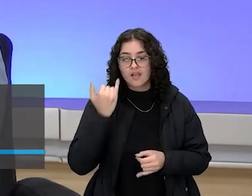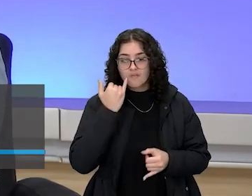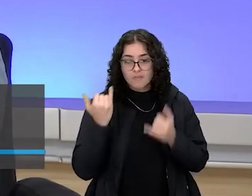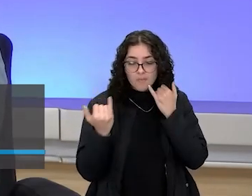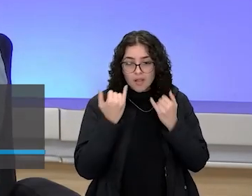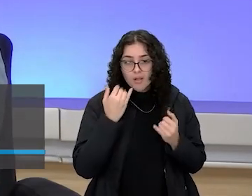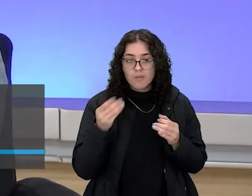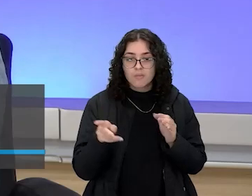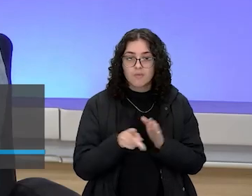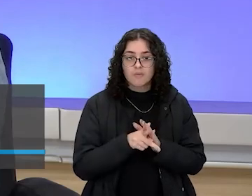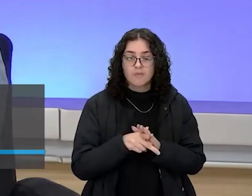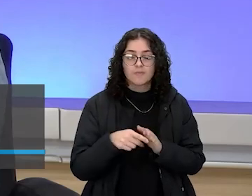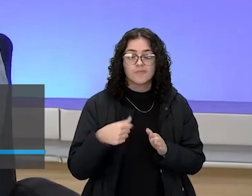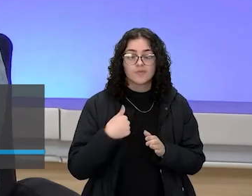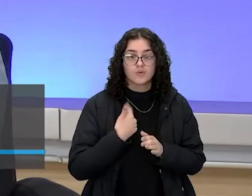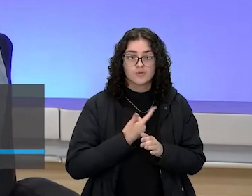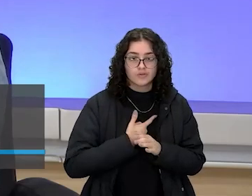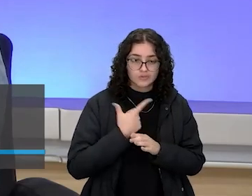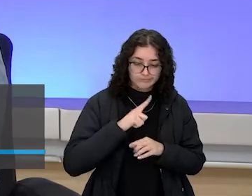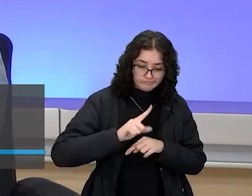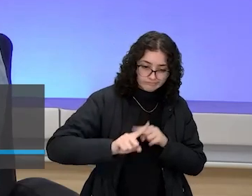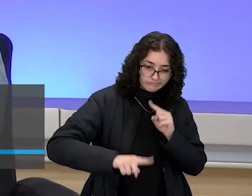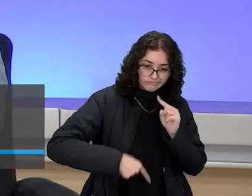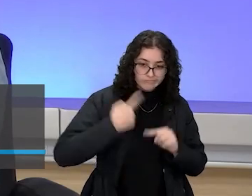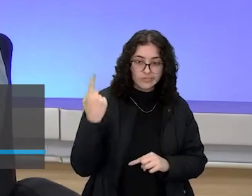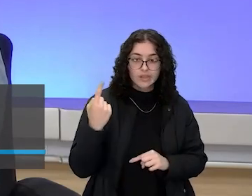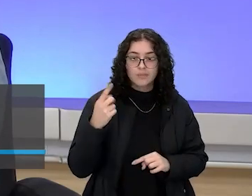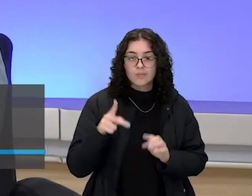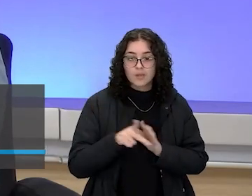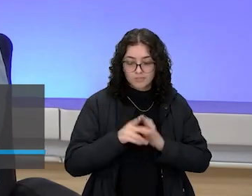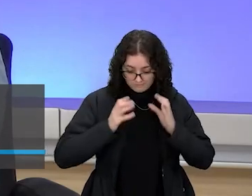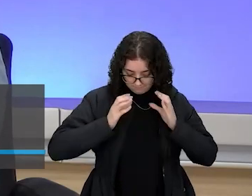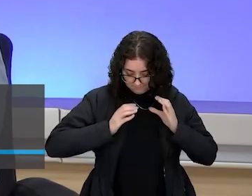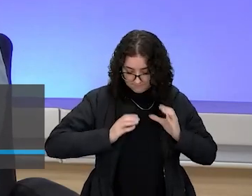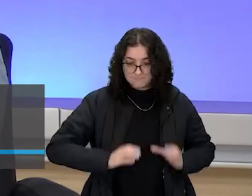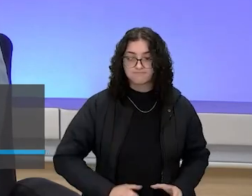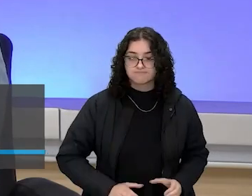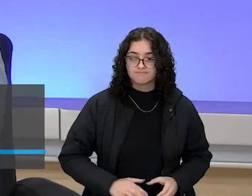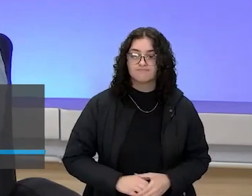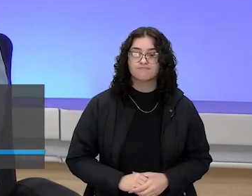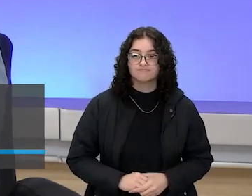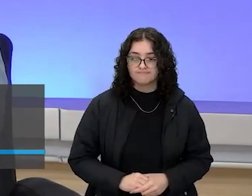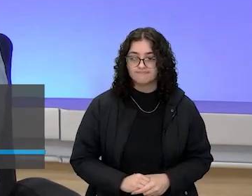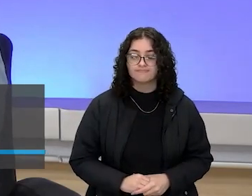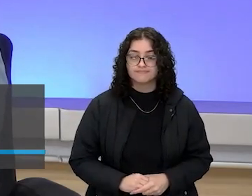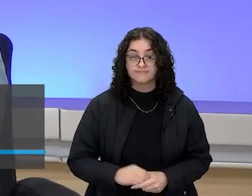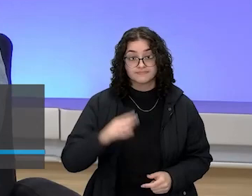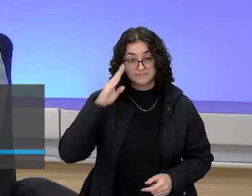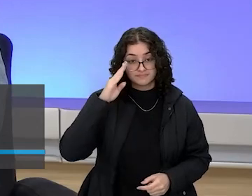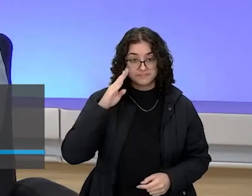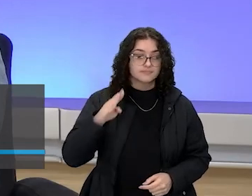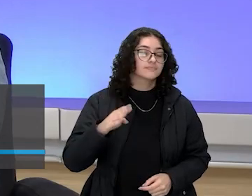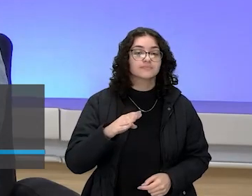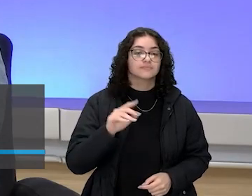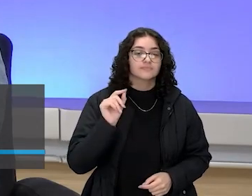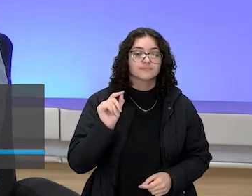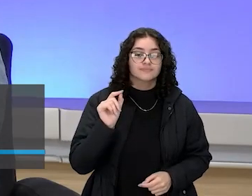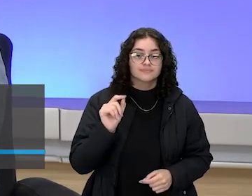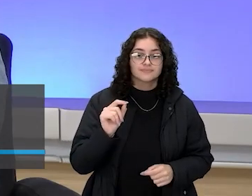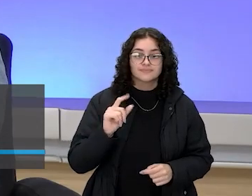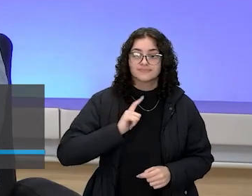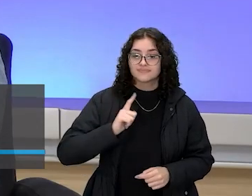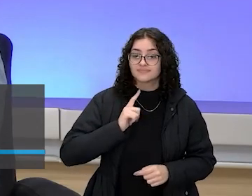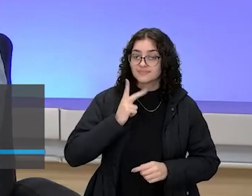informações que é para o nosso crescimento como cidadão, principalmente. E aí, esse